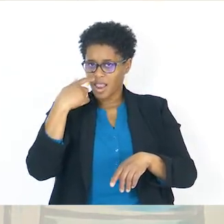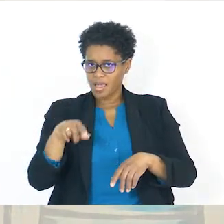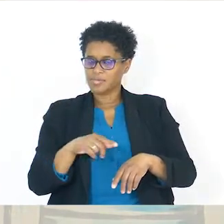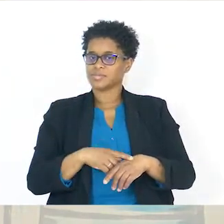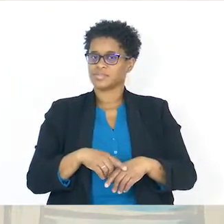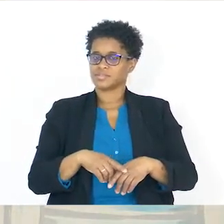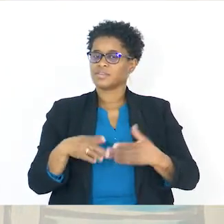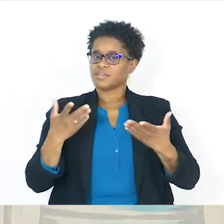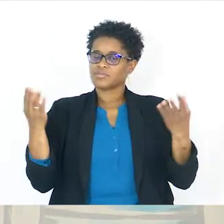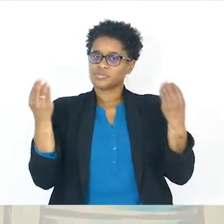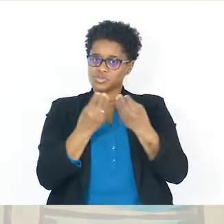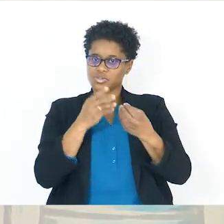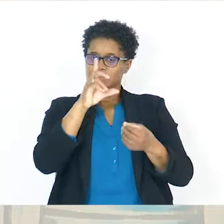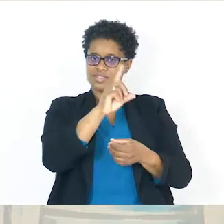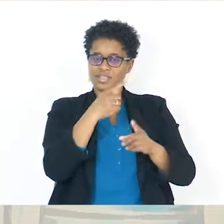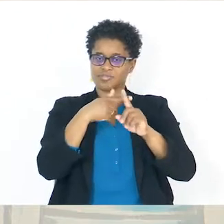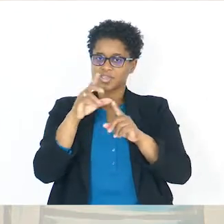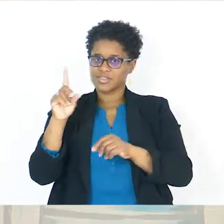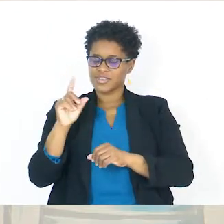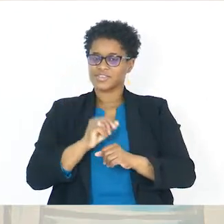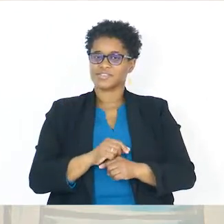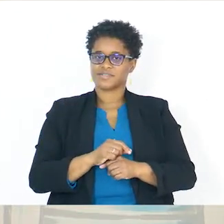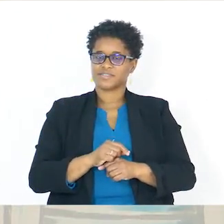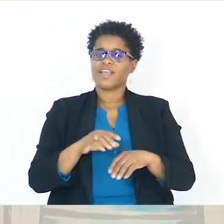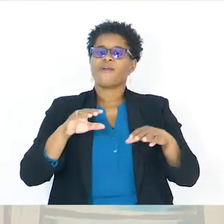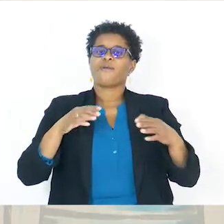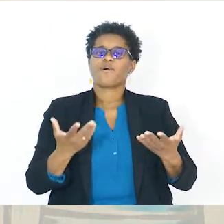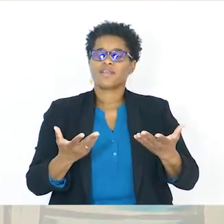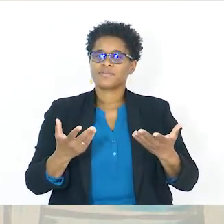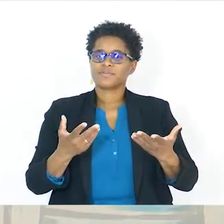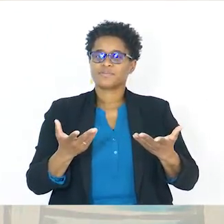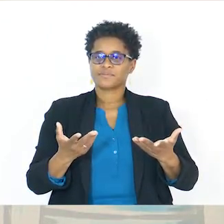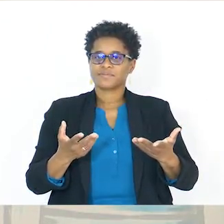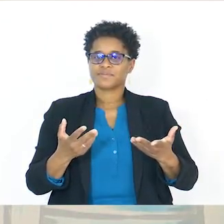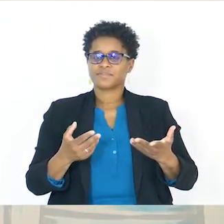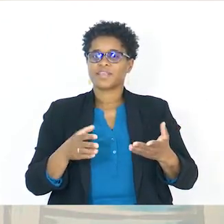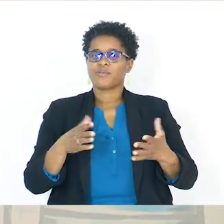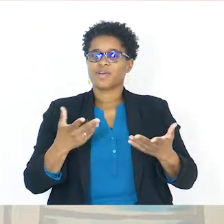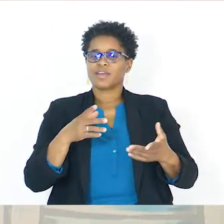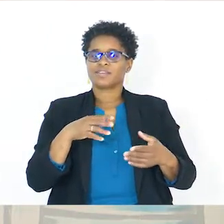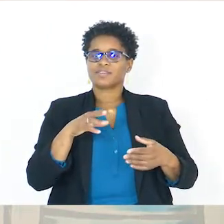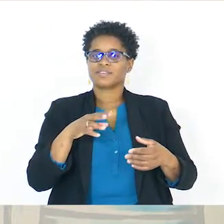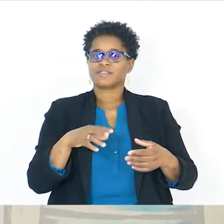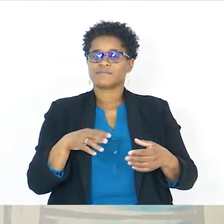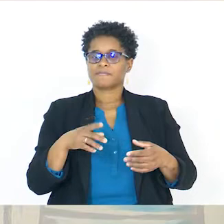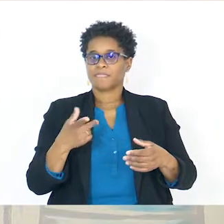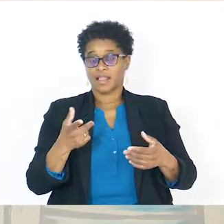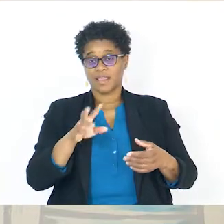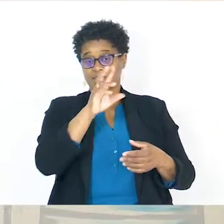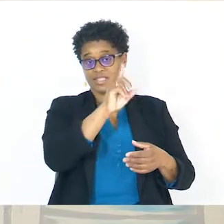lápis. Vamos juntar 6 mais 6. Quanto é que são? Quanto é que são